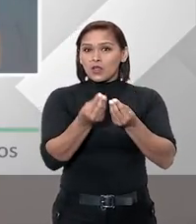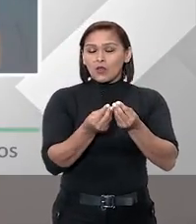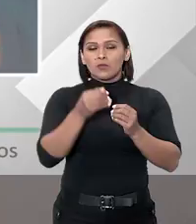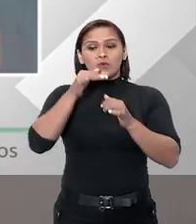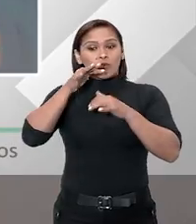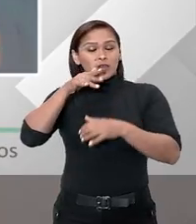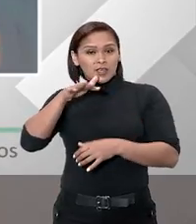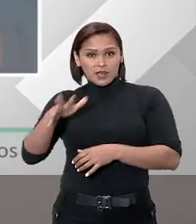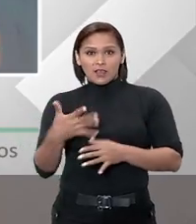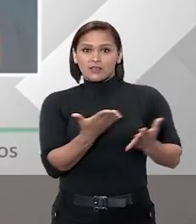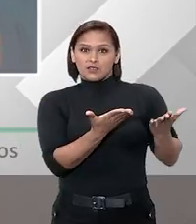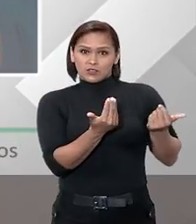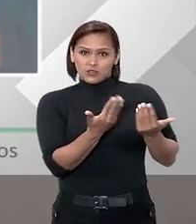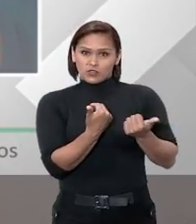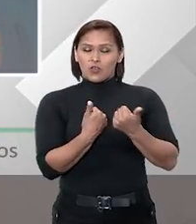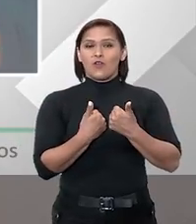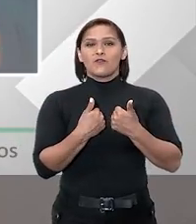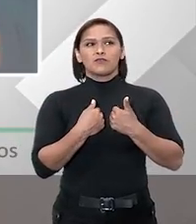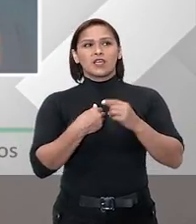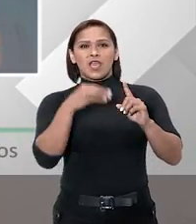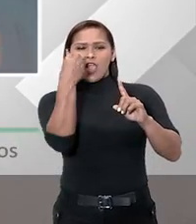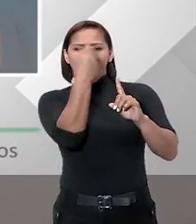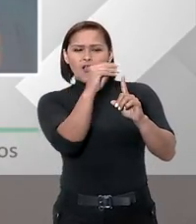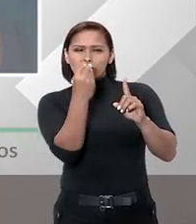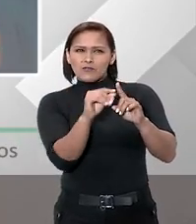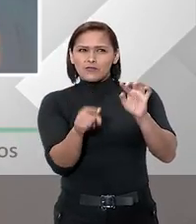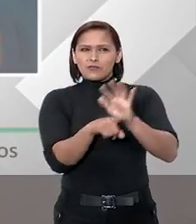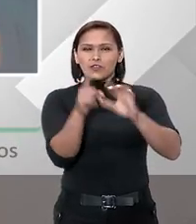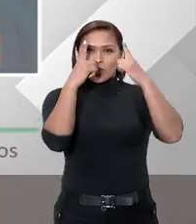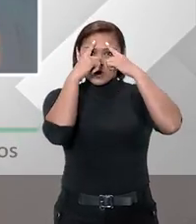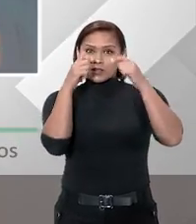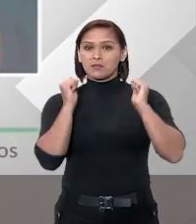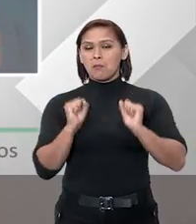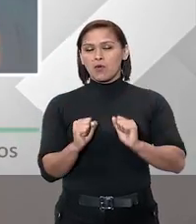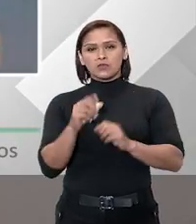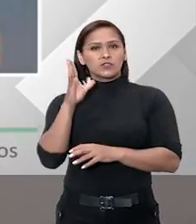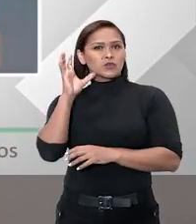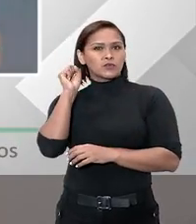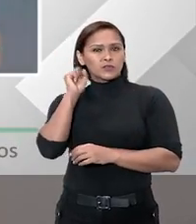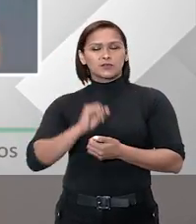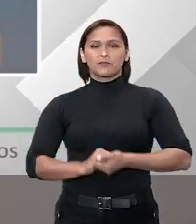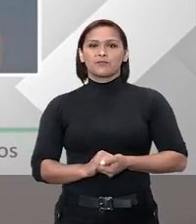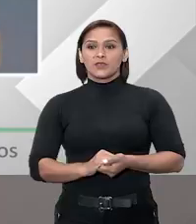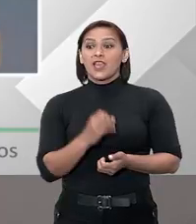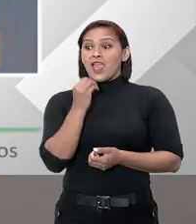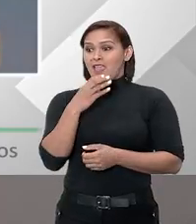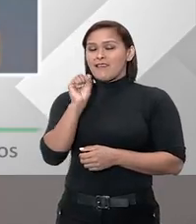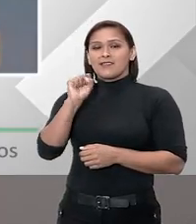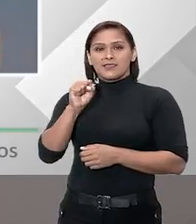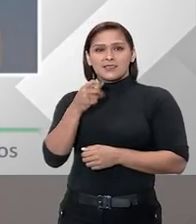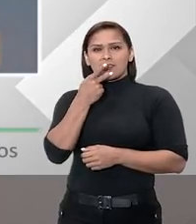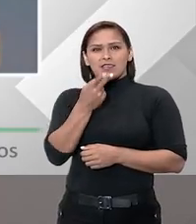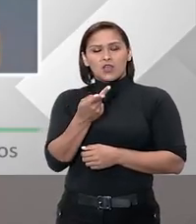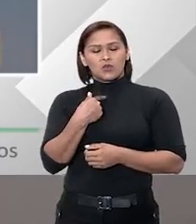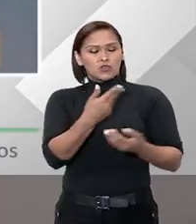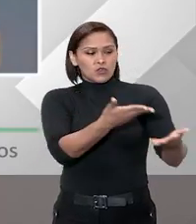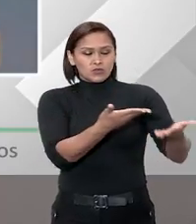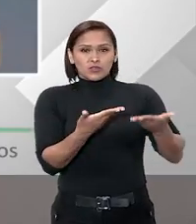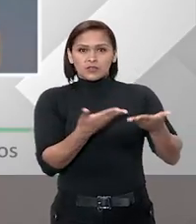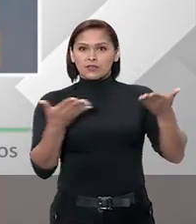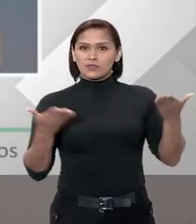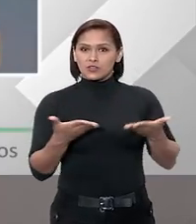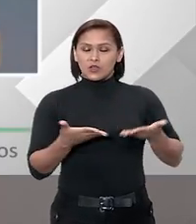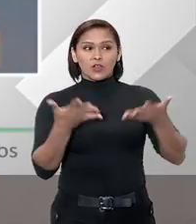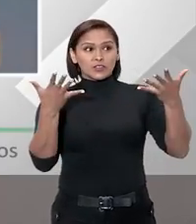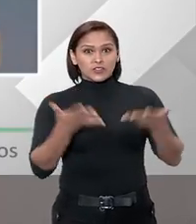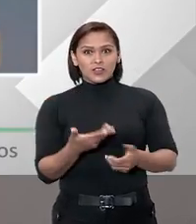qual crianças e adolescentes em situação de violência devem ser ouvidos. É isso mesmo, Fátima. E os nossos convidados